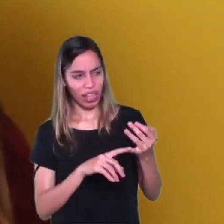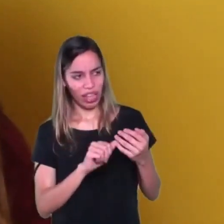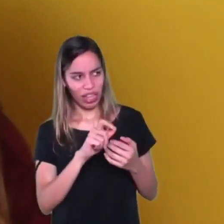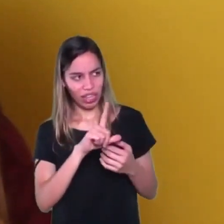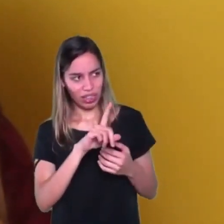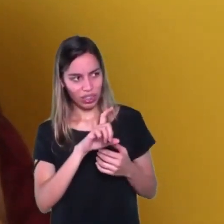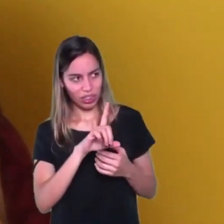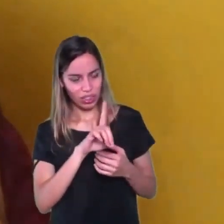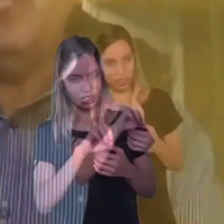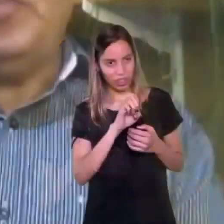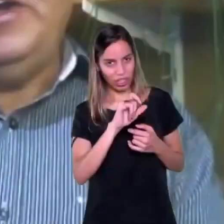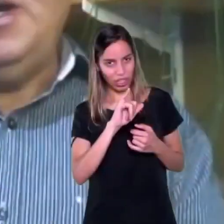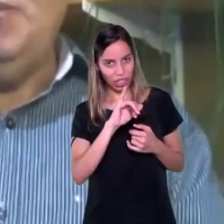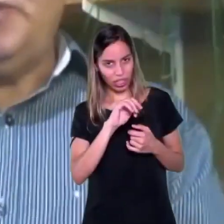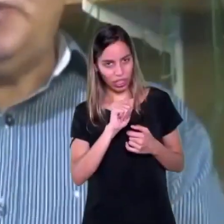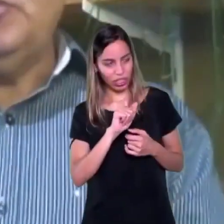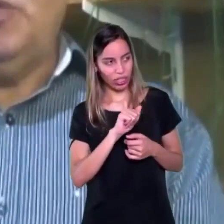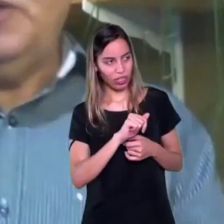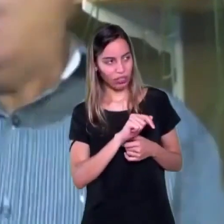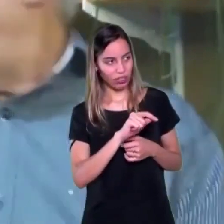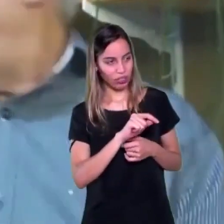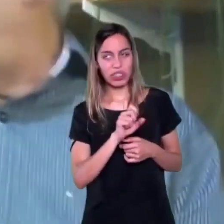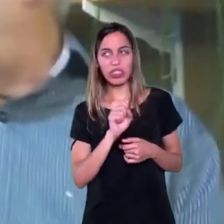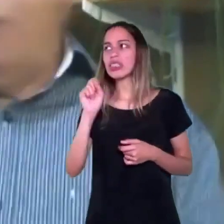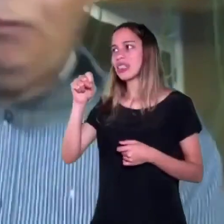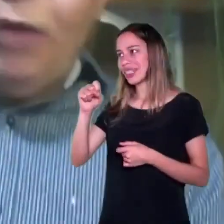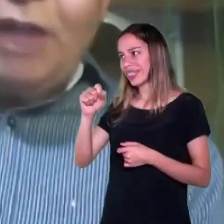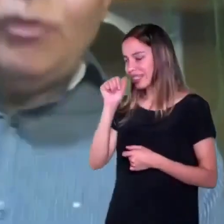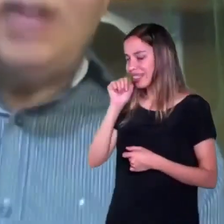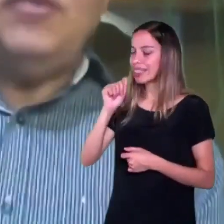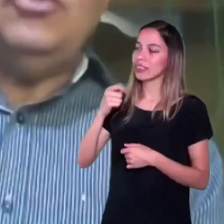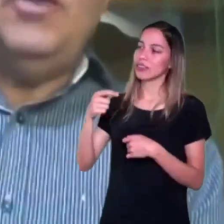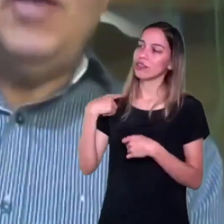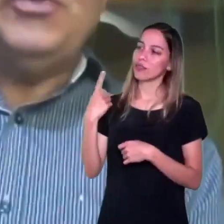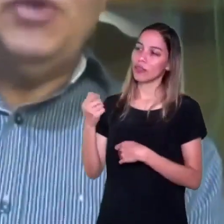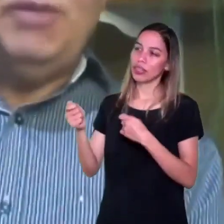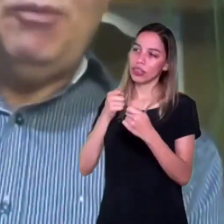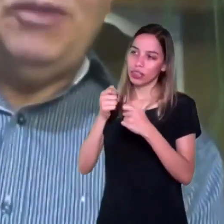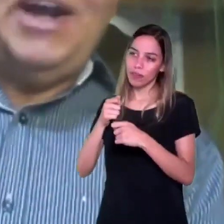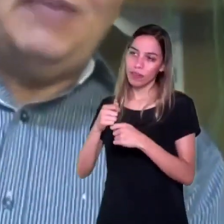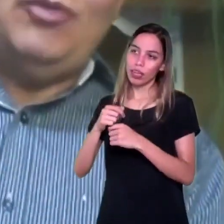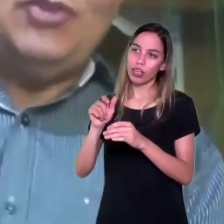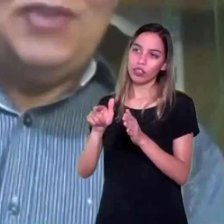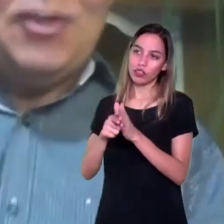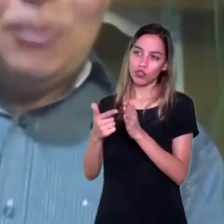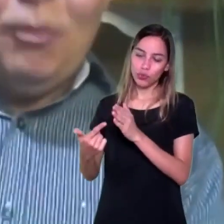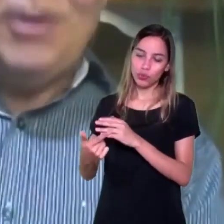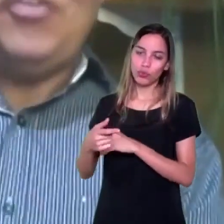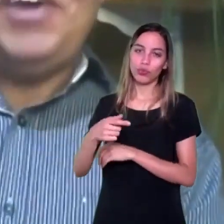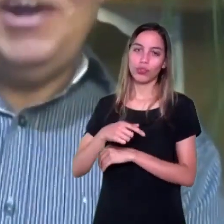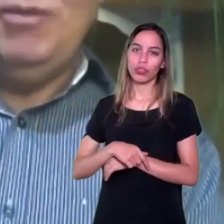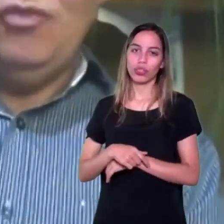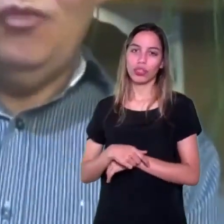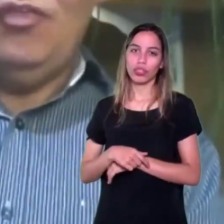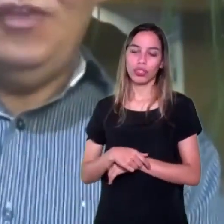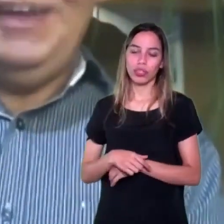Adélia Prado, que nós entrevistamos para o jornal. Depois eu quero falar do jornal Trolha Popular, que foi um jornal de humor que nós criamos. É isso que eu ia